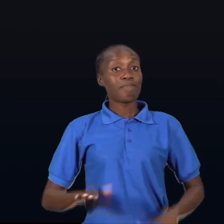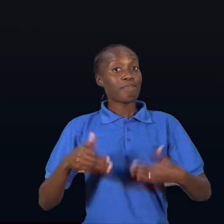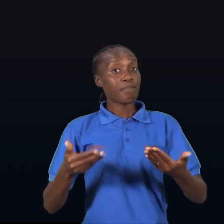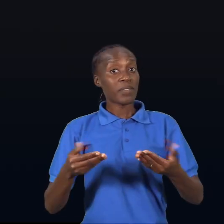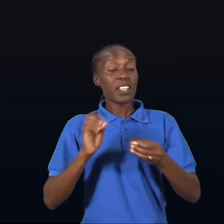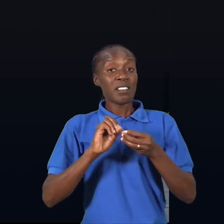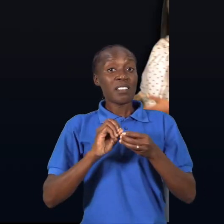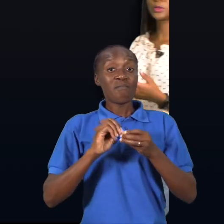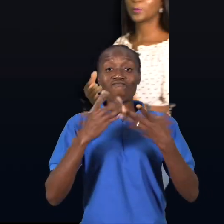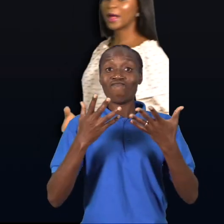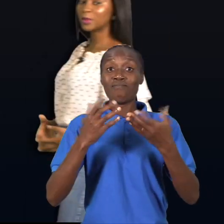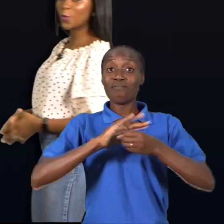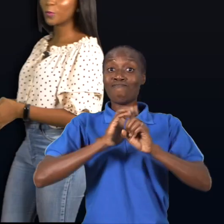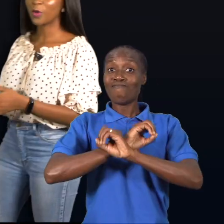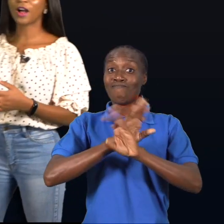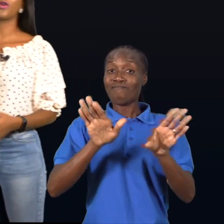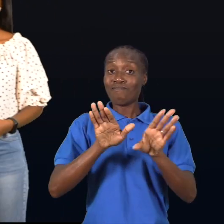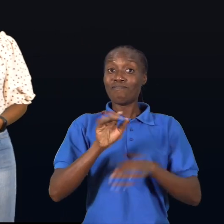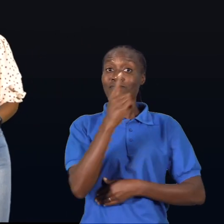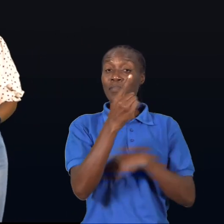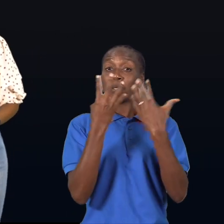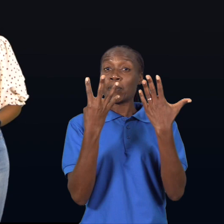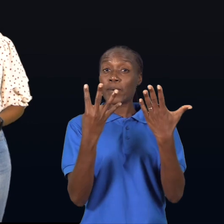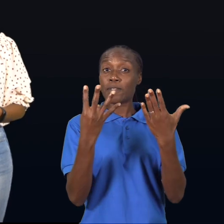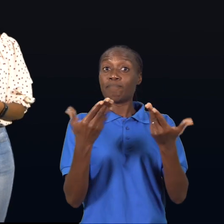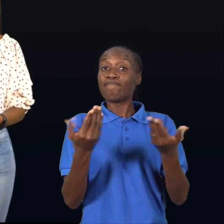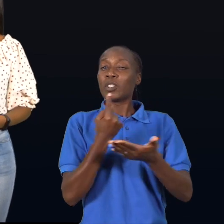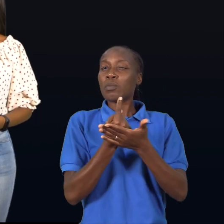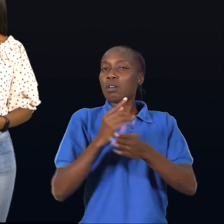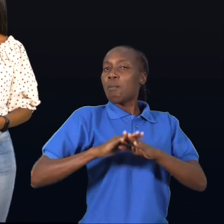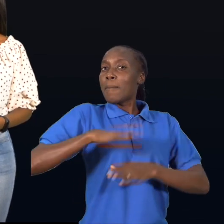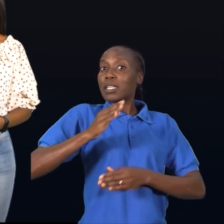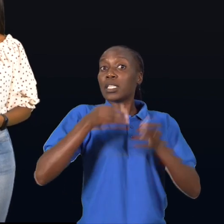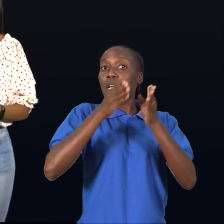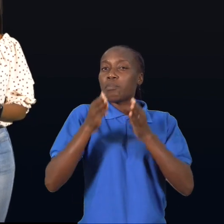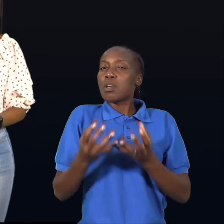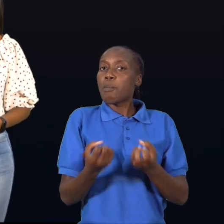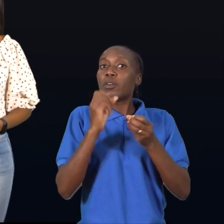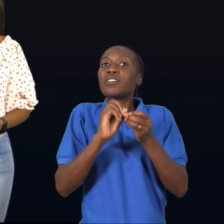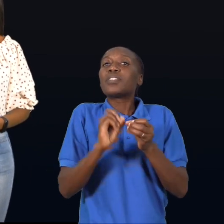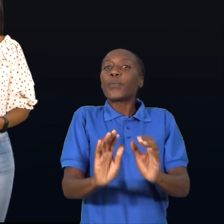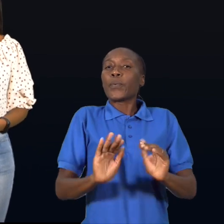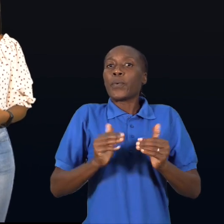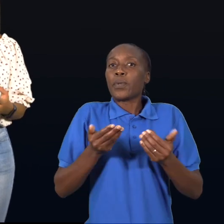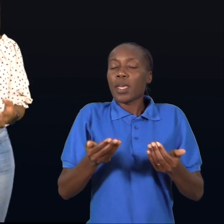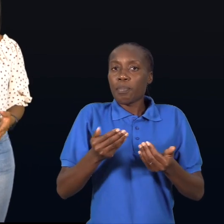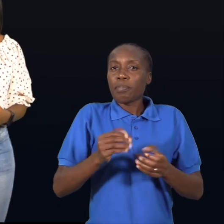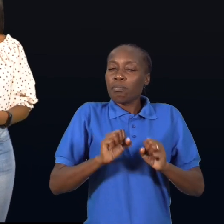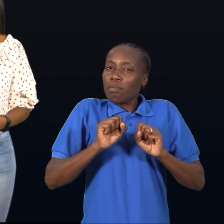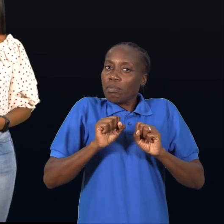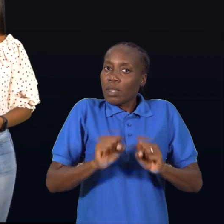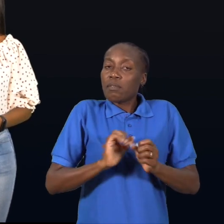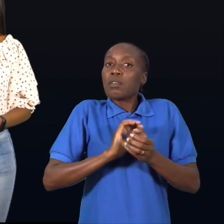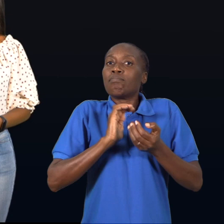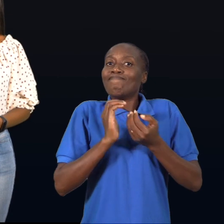Diante de uma pandemia global como a Covid-19, o mais importante que os cidadãos podem fazer é optar